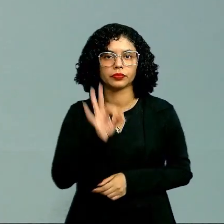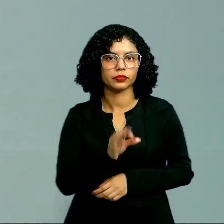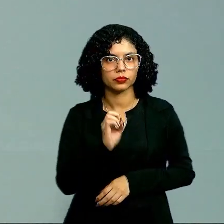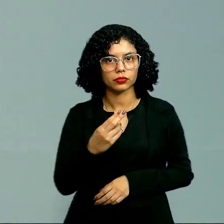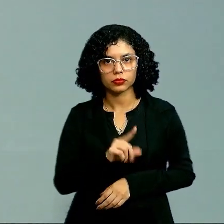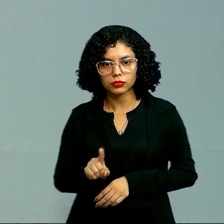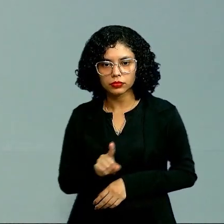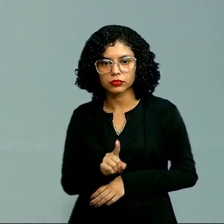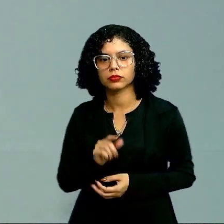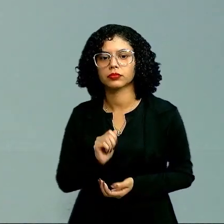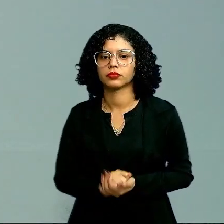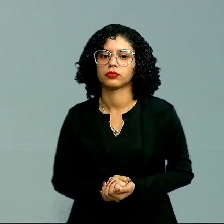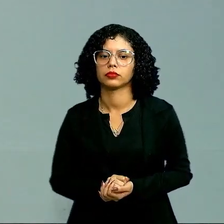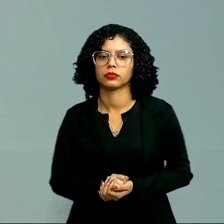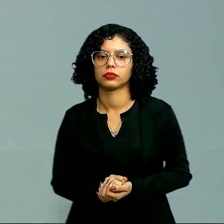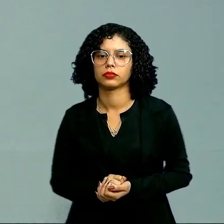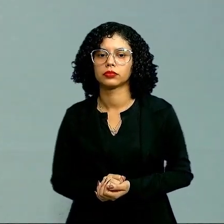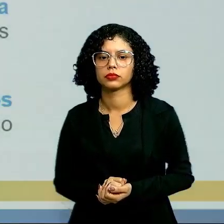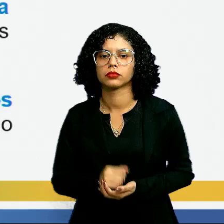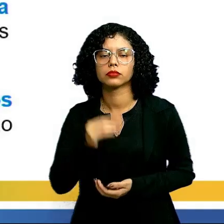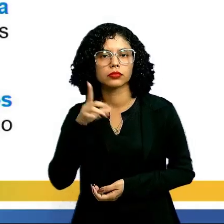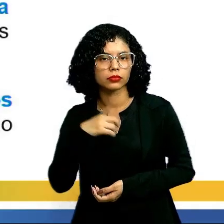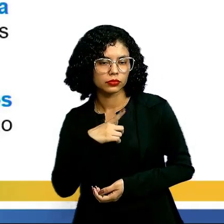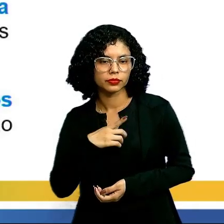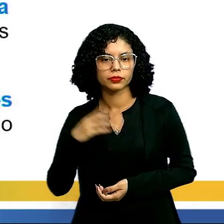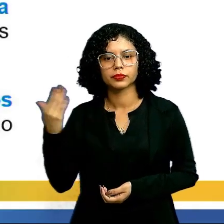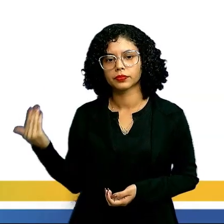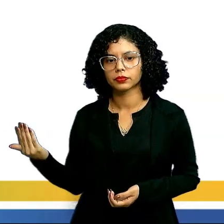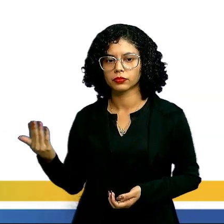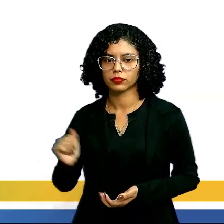não, tá? Então tem esse lado aí.